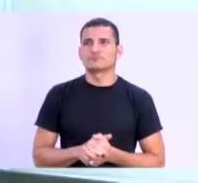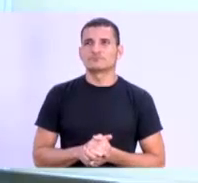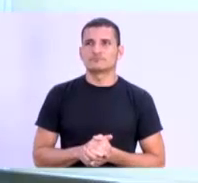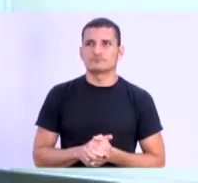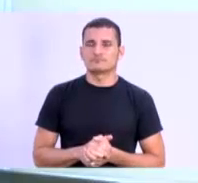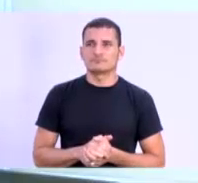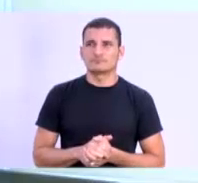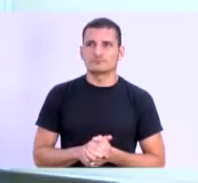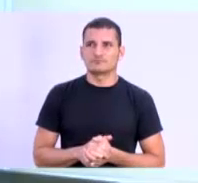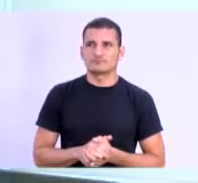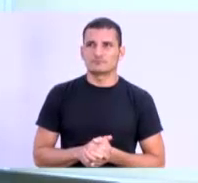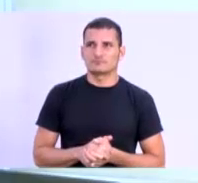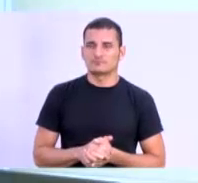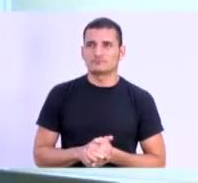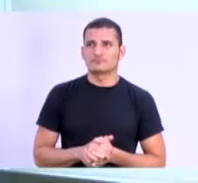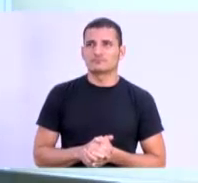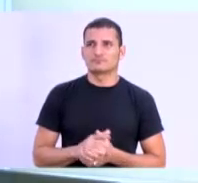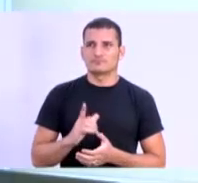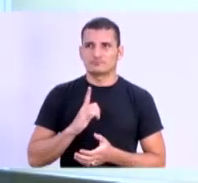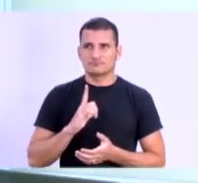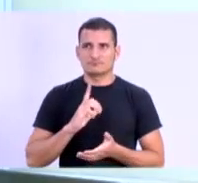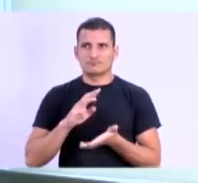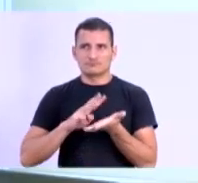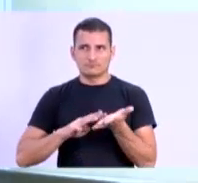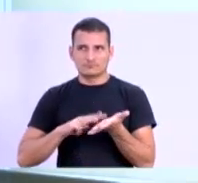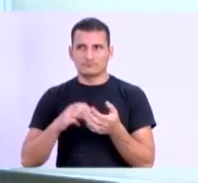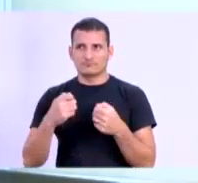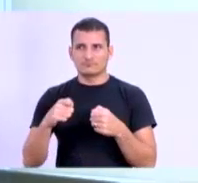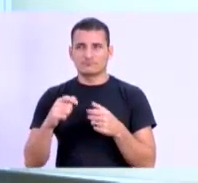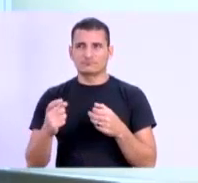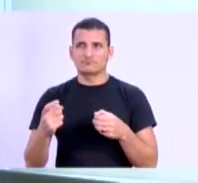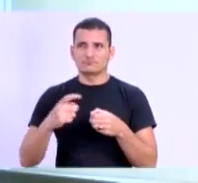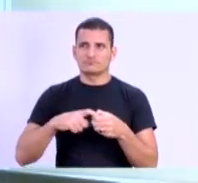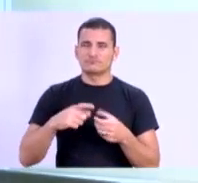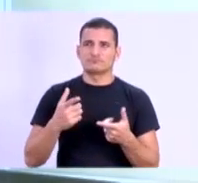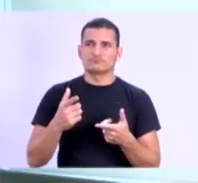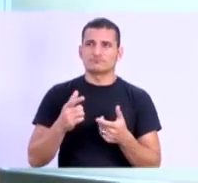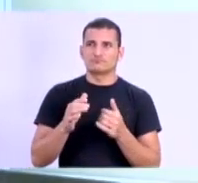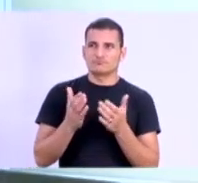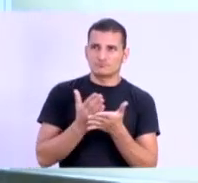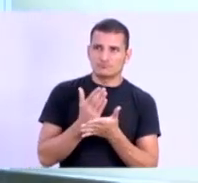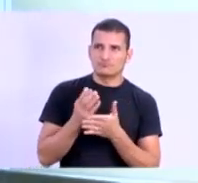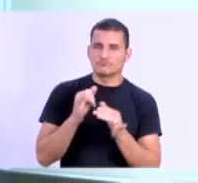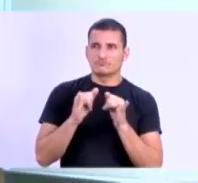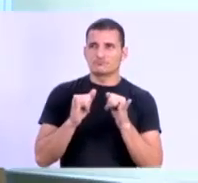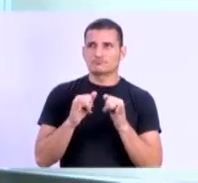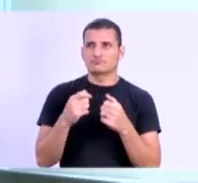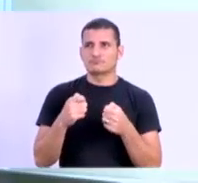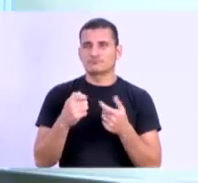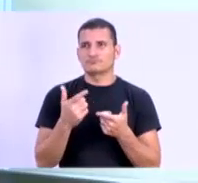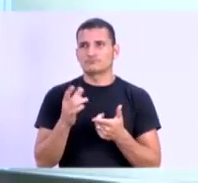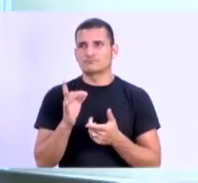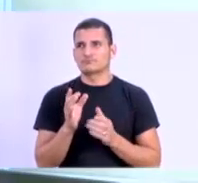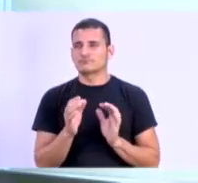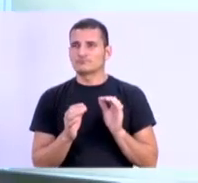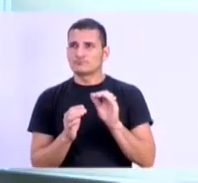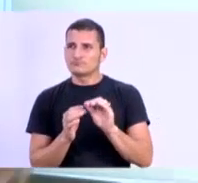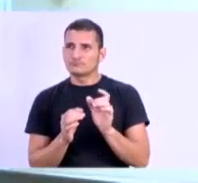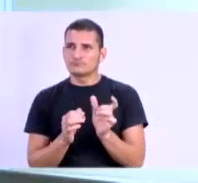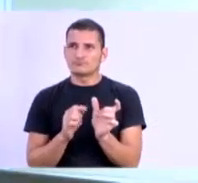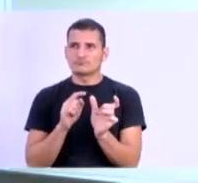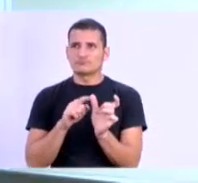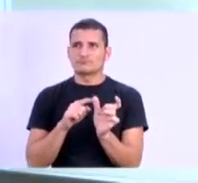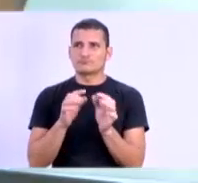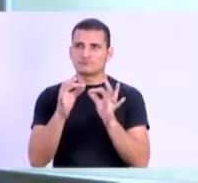informação. E tem alguns métodos que precisam retornar alguma informação. Aí você precisa apenas definir no início do método,